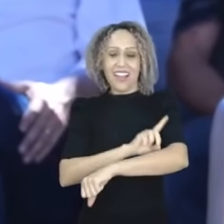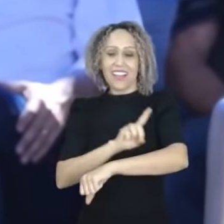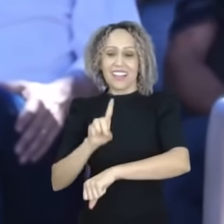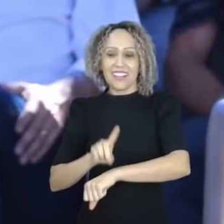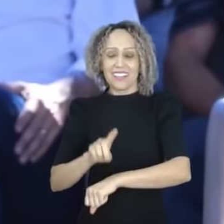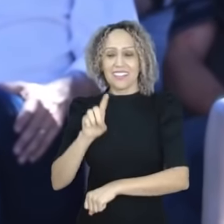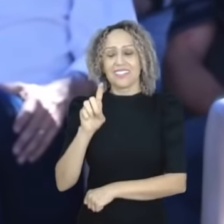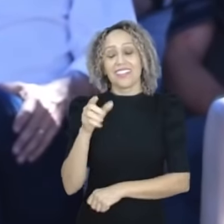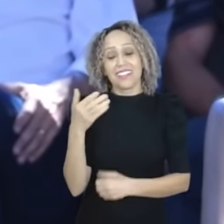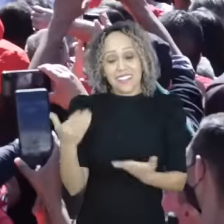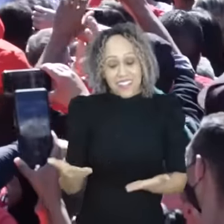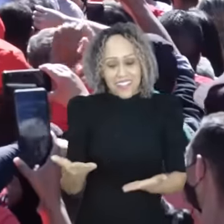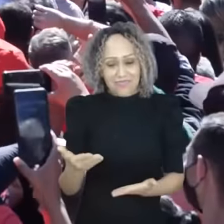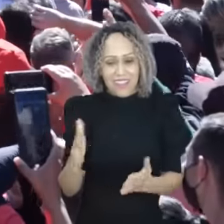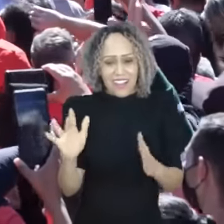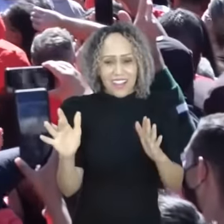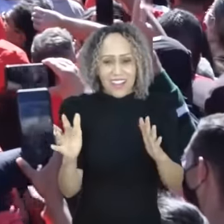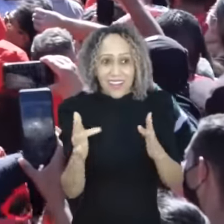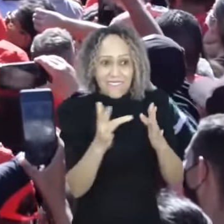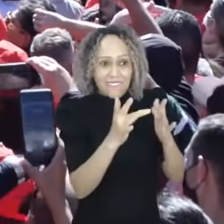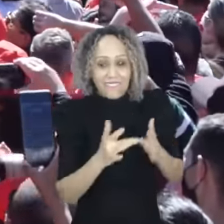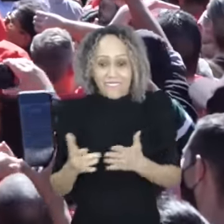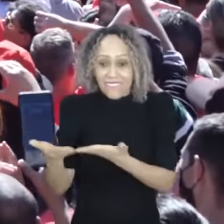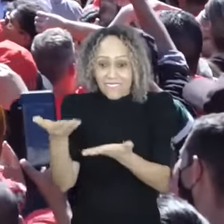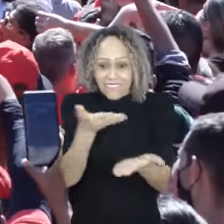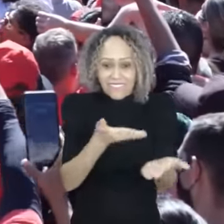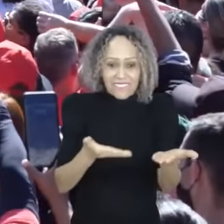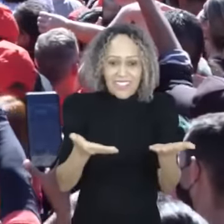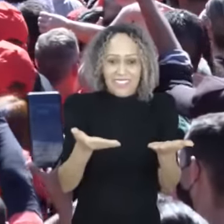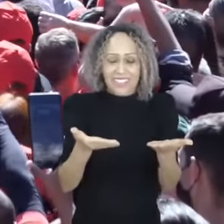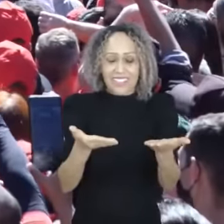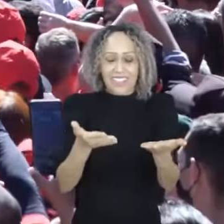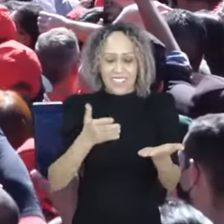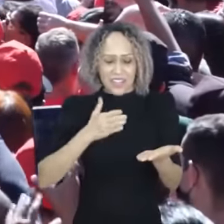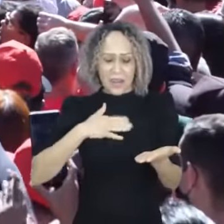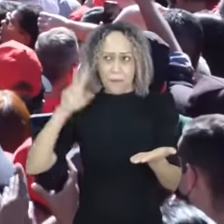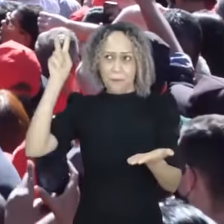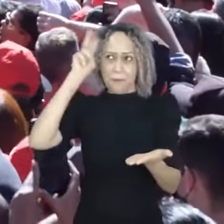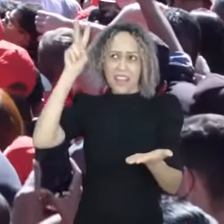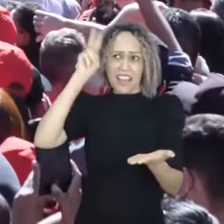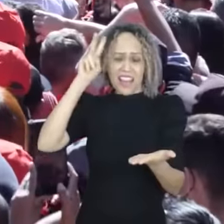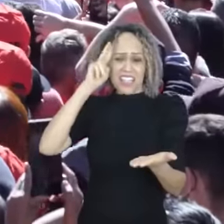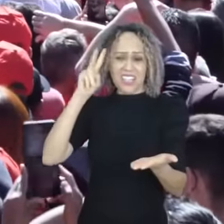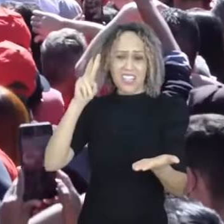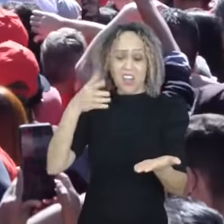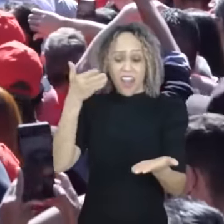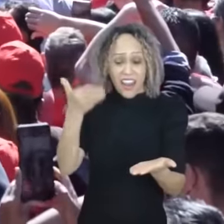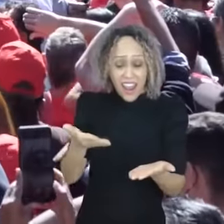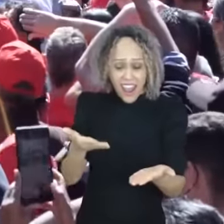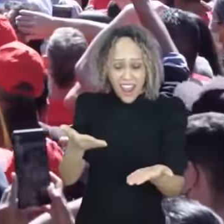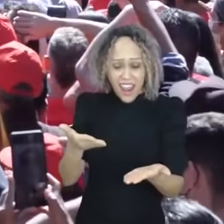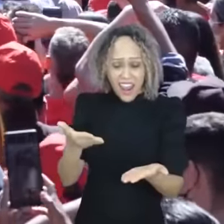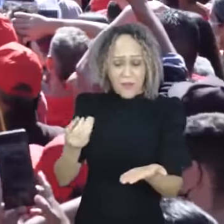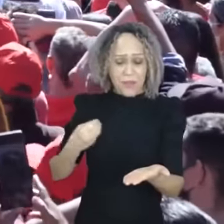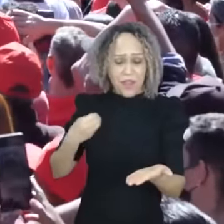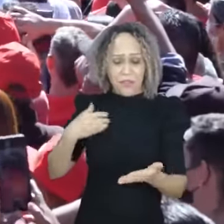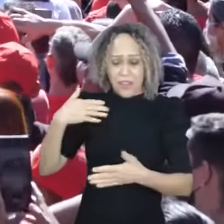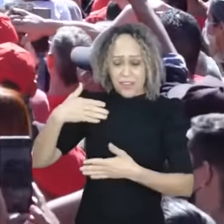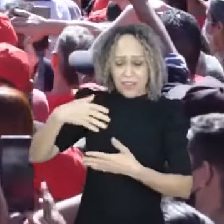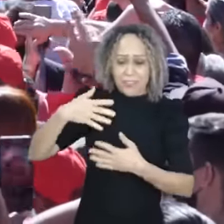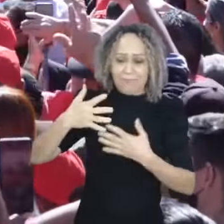esse povo aqui que a cidade, que a minha história se confunde com a história de Diadema. Eu digo sempre, quando eu venho